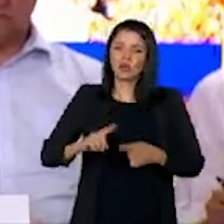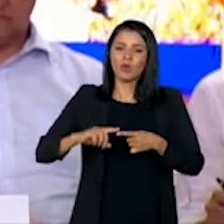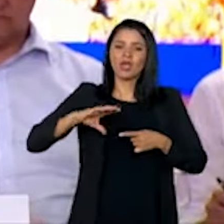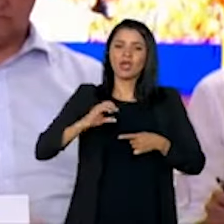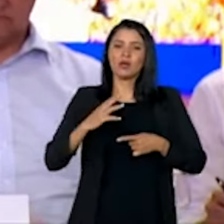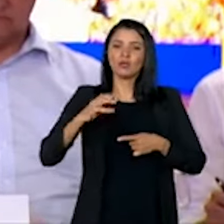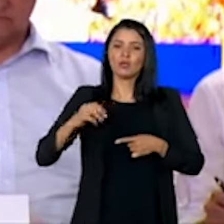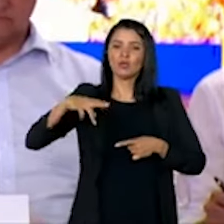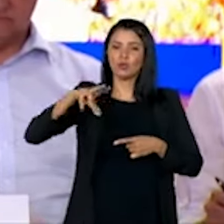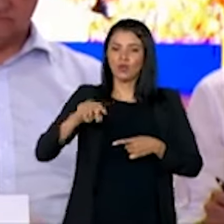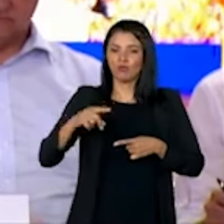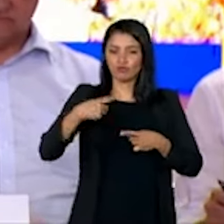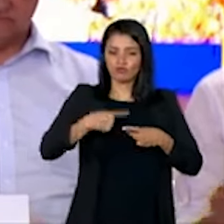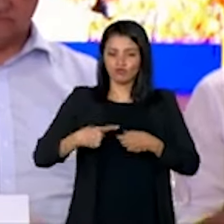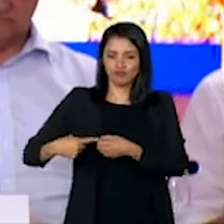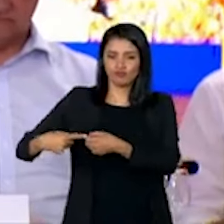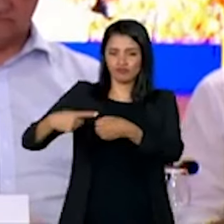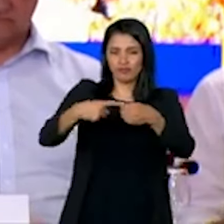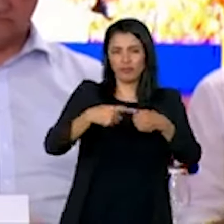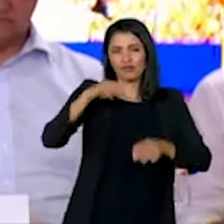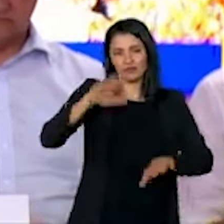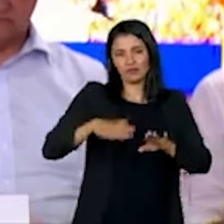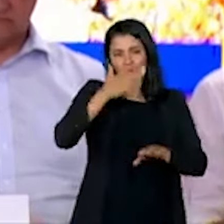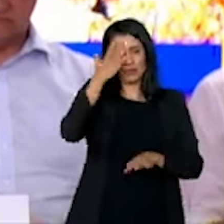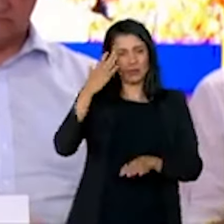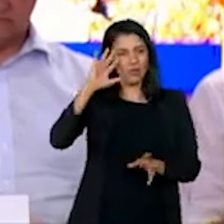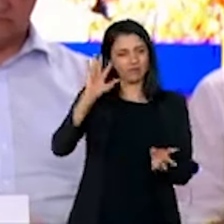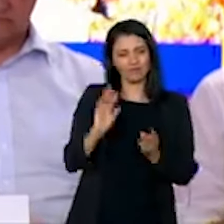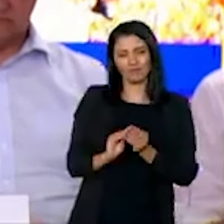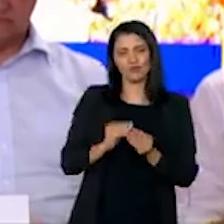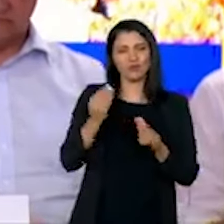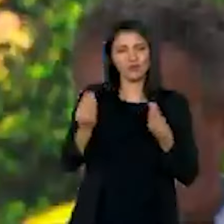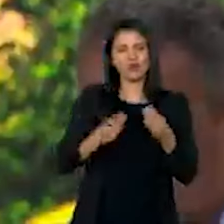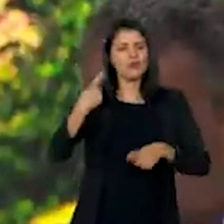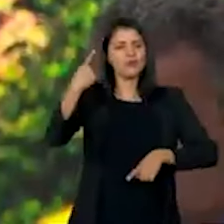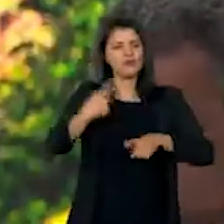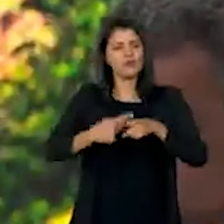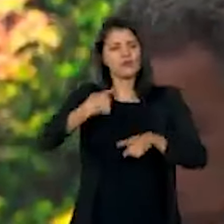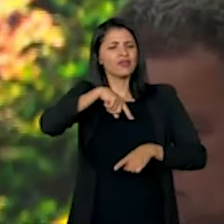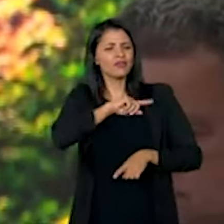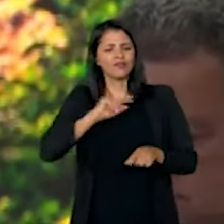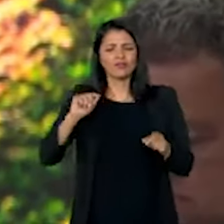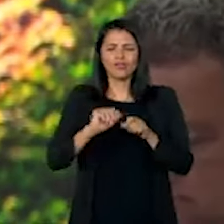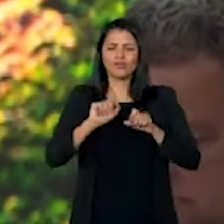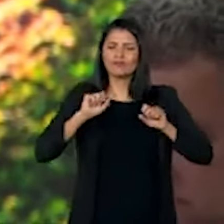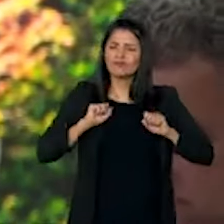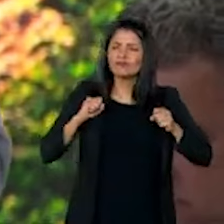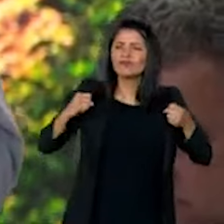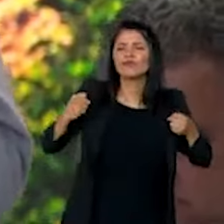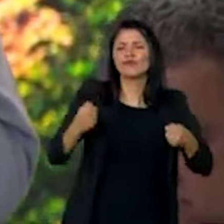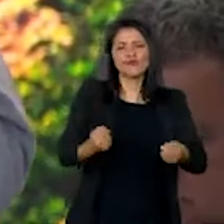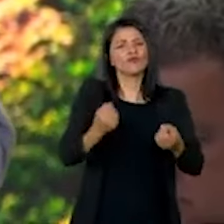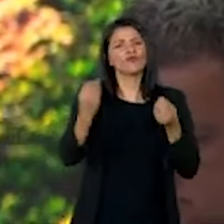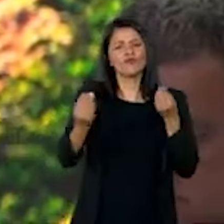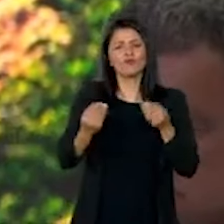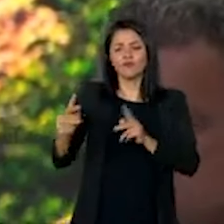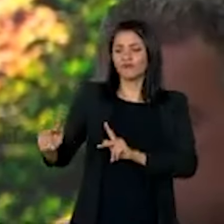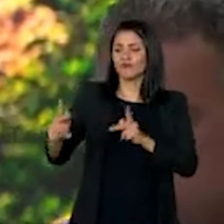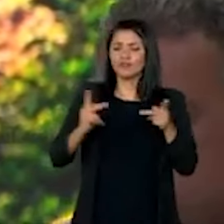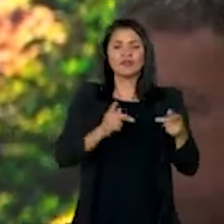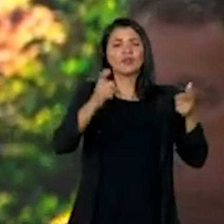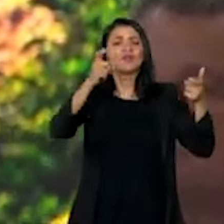Novo. Muita gente, às vezes, não compreende por que que a gente faz um esforço imenso para visitar